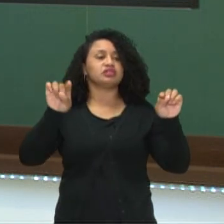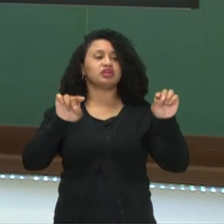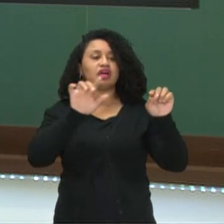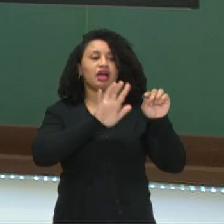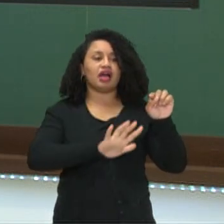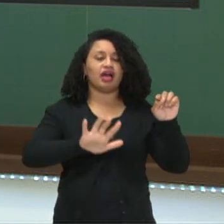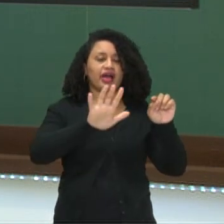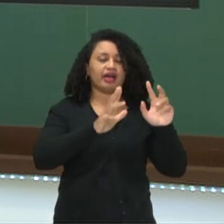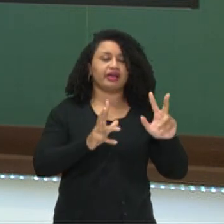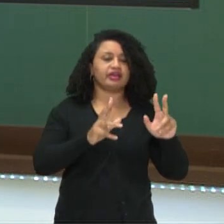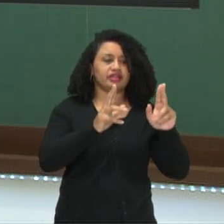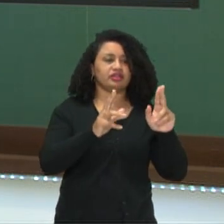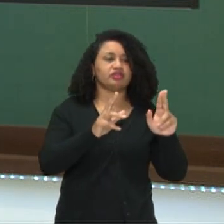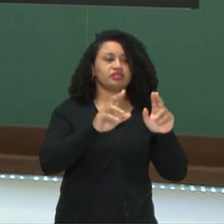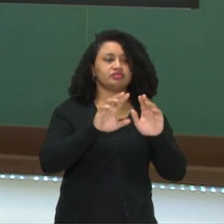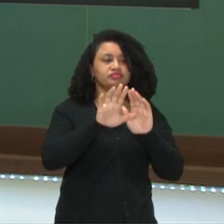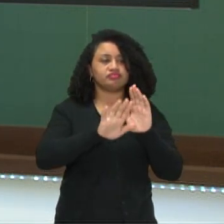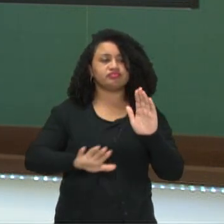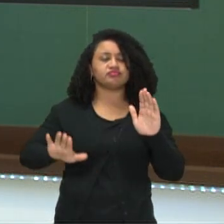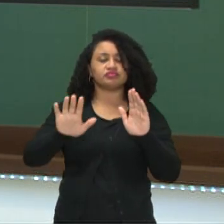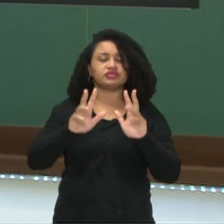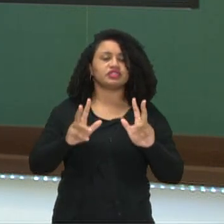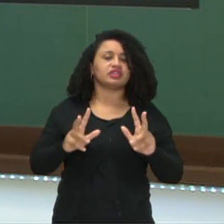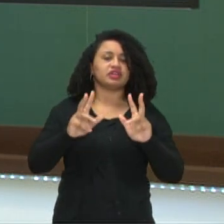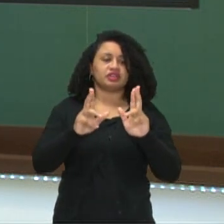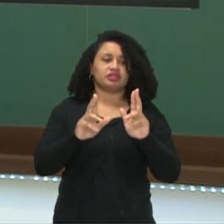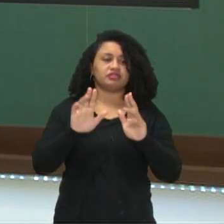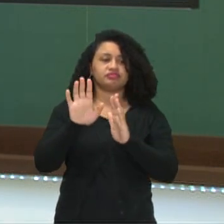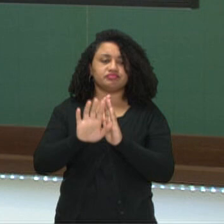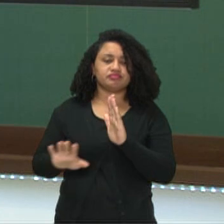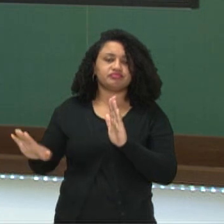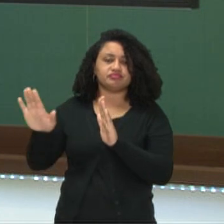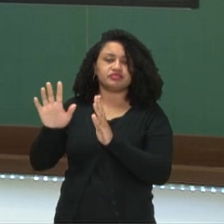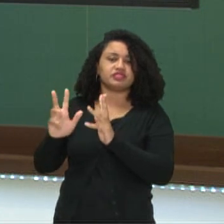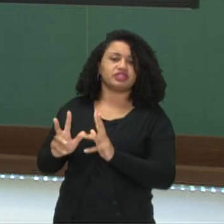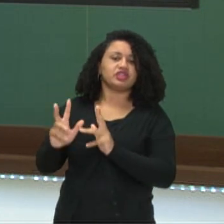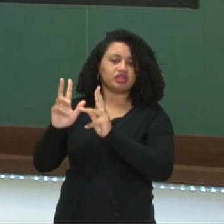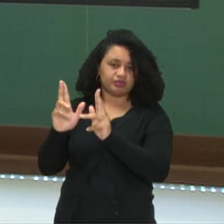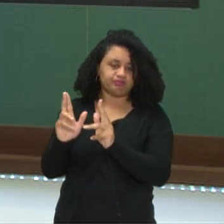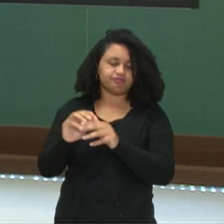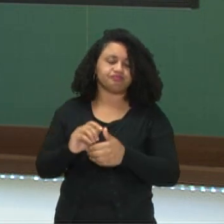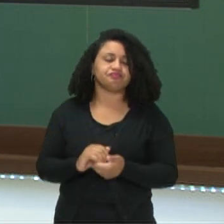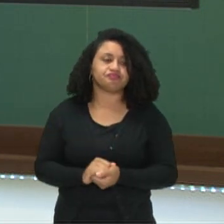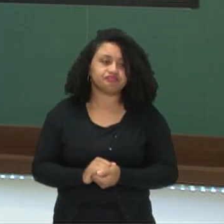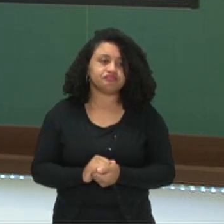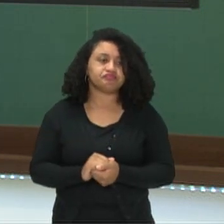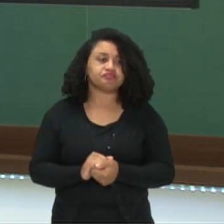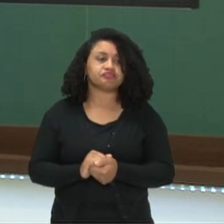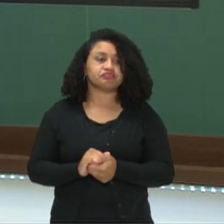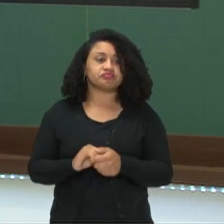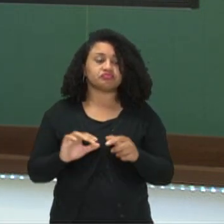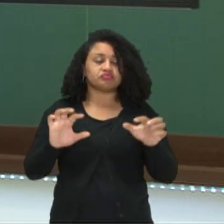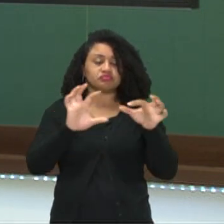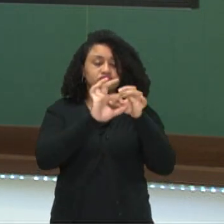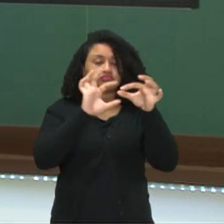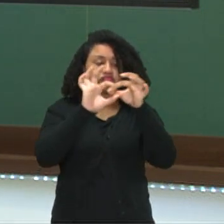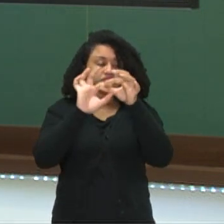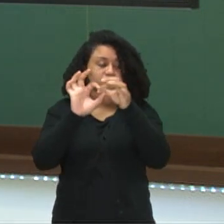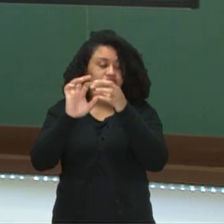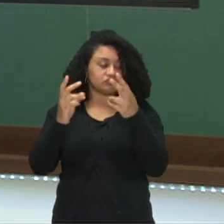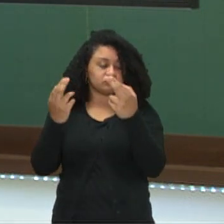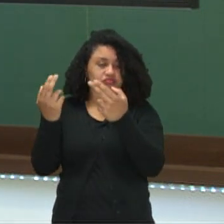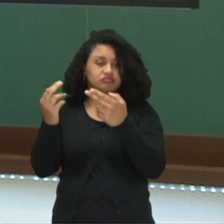área. Tensões iguais. Aqui mesma coisa, tensões iguais. Aqui mesma coisa, tensões iguais. Os pontos de ligação são os